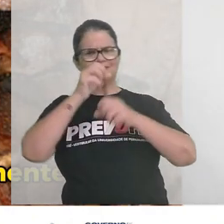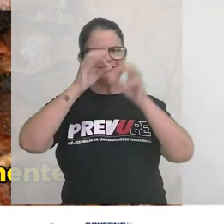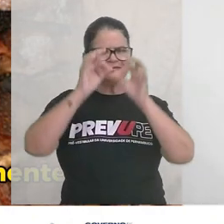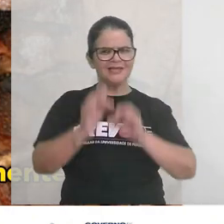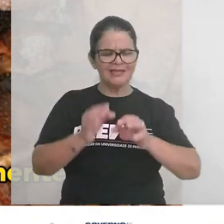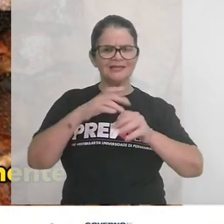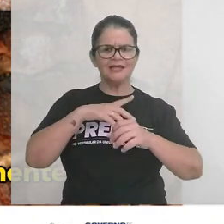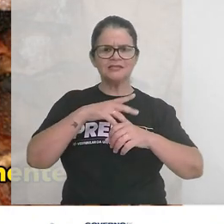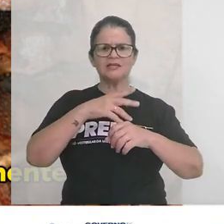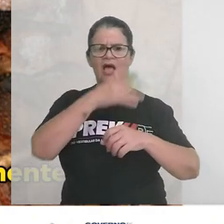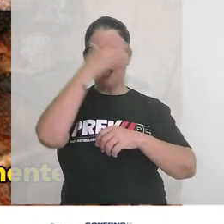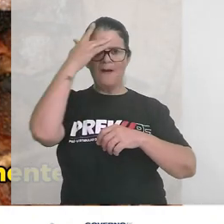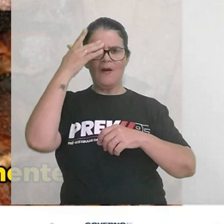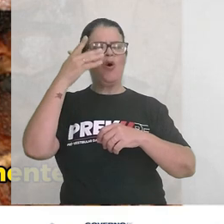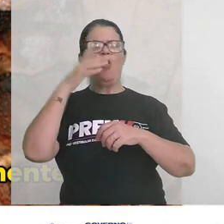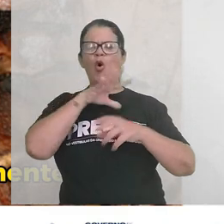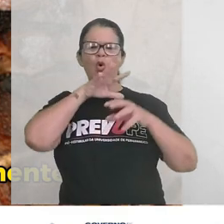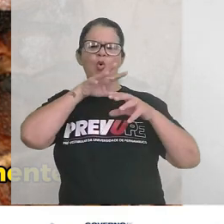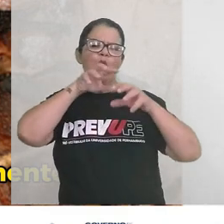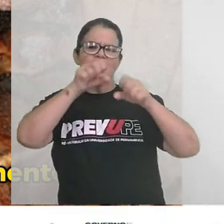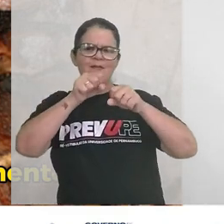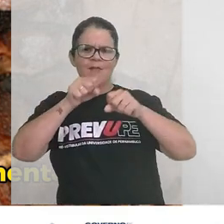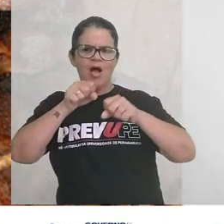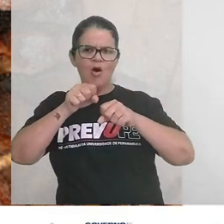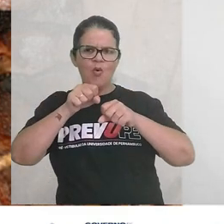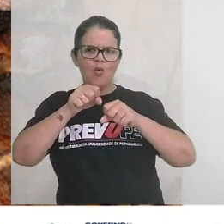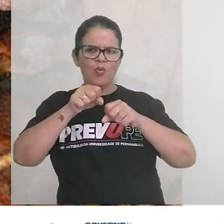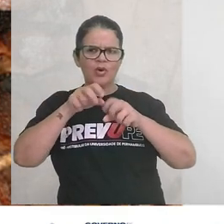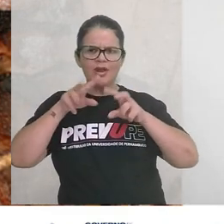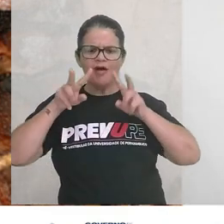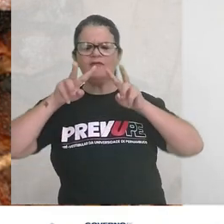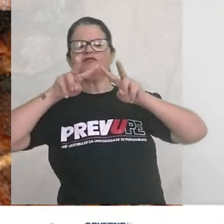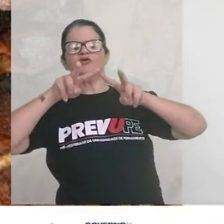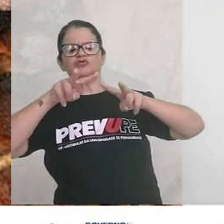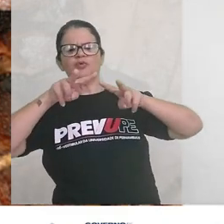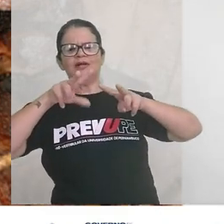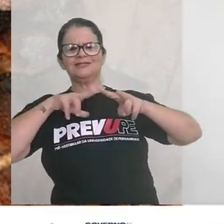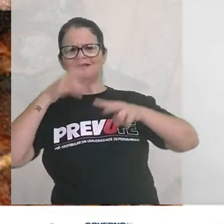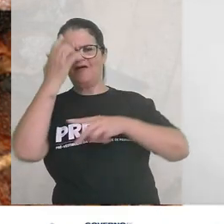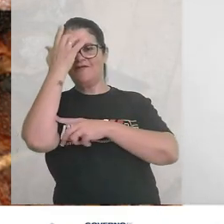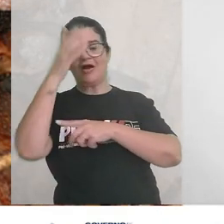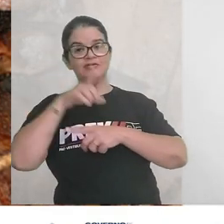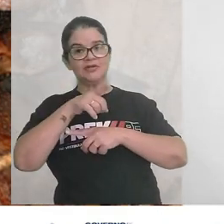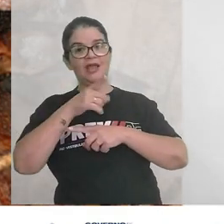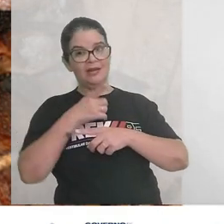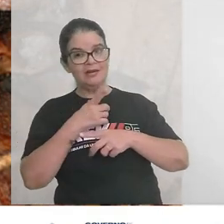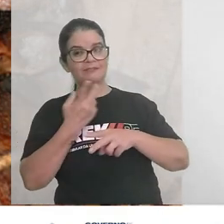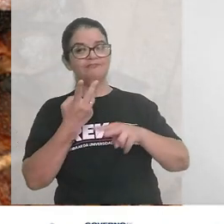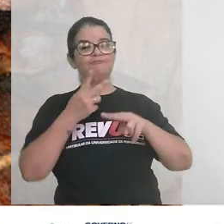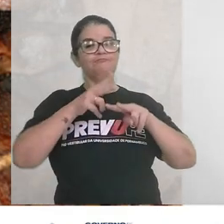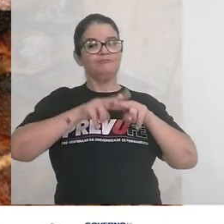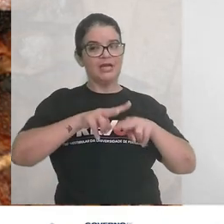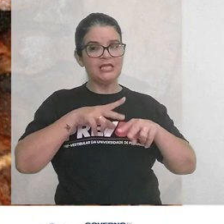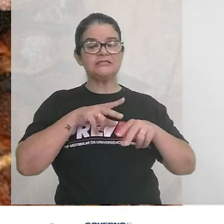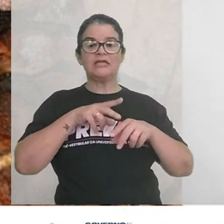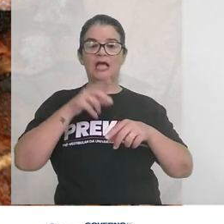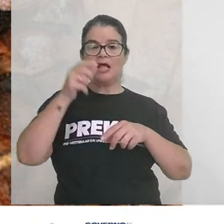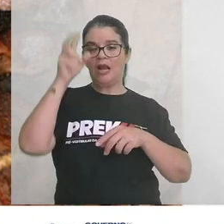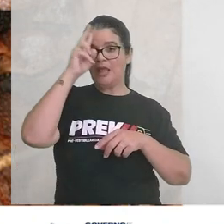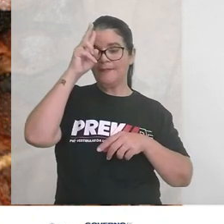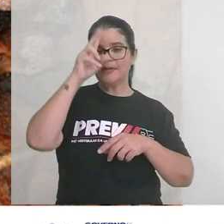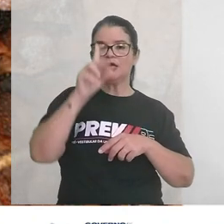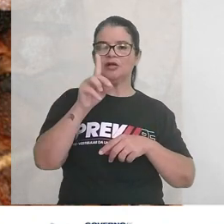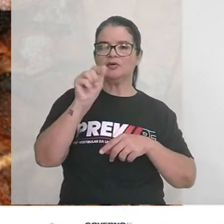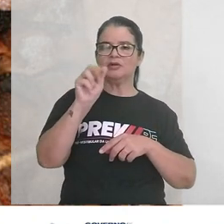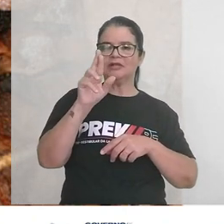um Predador ia visualizar el bem bem facilmente e ele se tornaria uma presa né lembrando aí a ideia de Darwin né quando